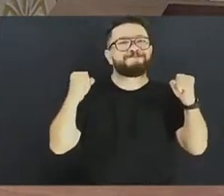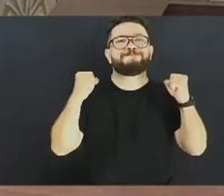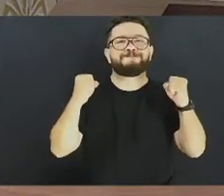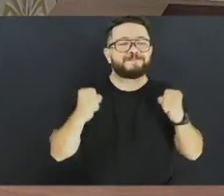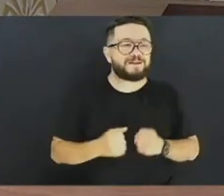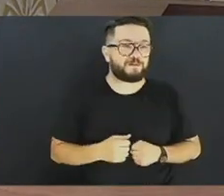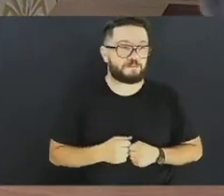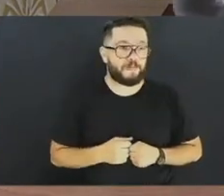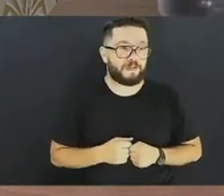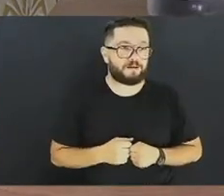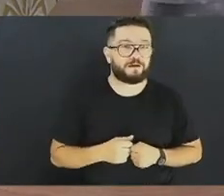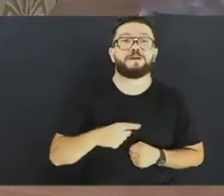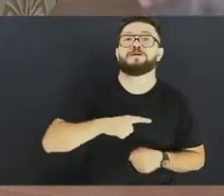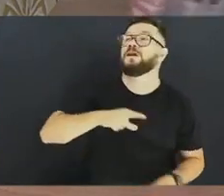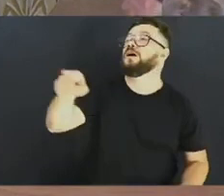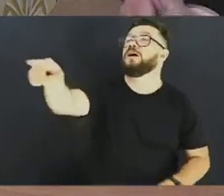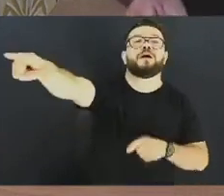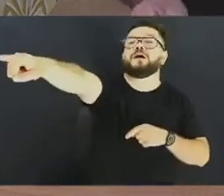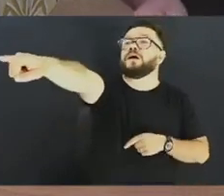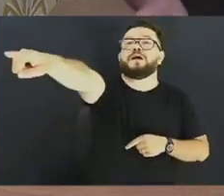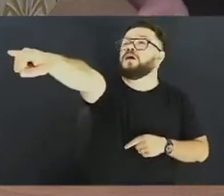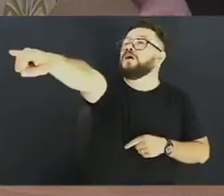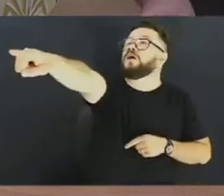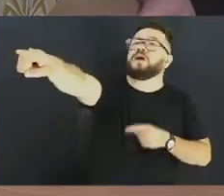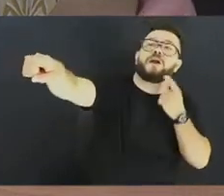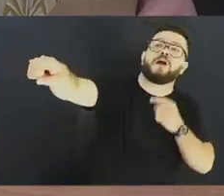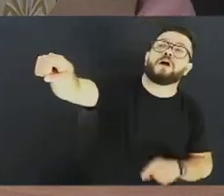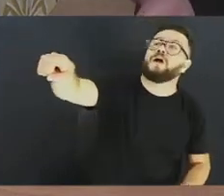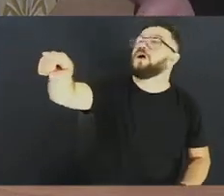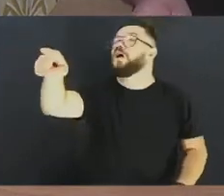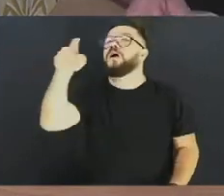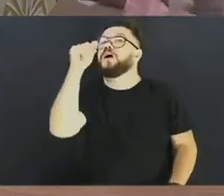o italiano lá do sul de Santa Catarina, lá do canto, ele não está aí agora.